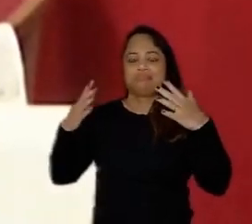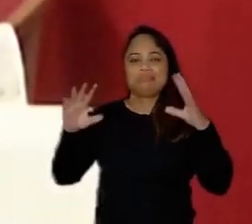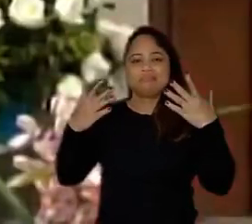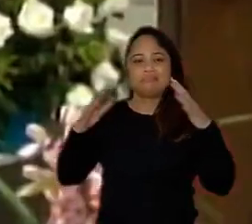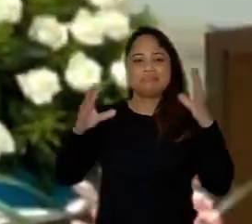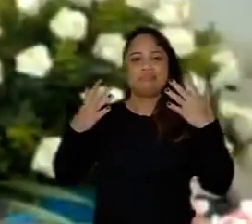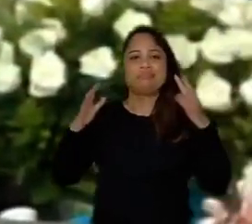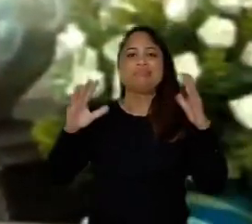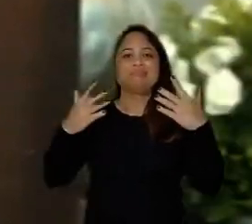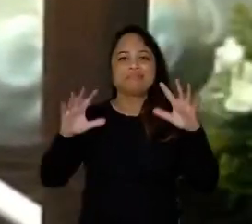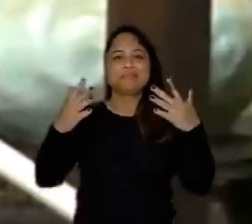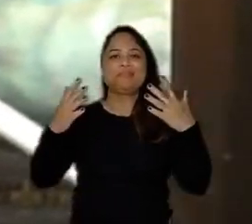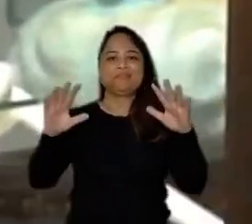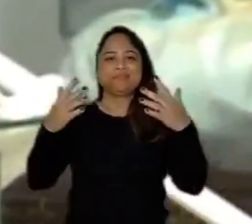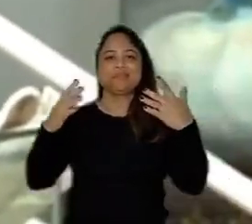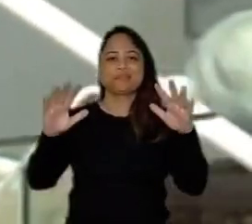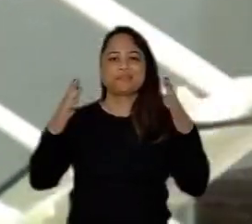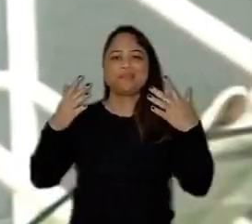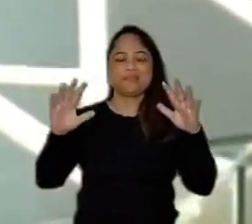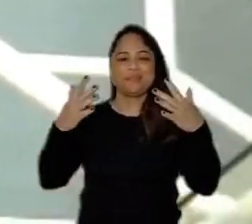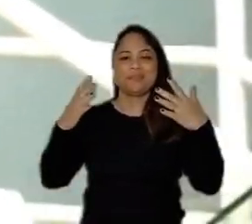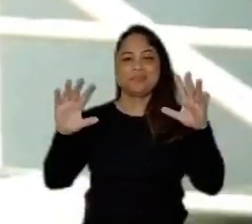pessoa.